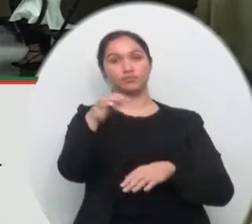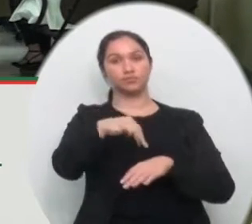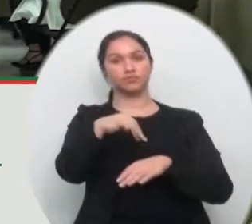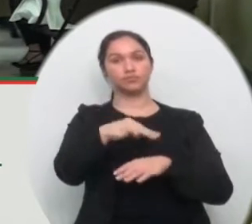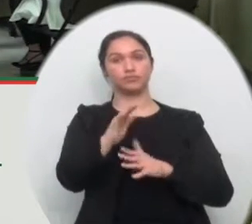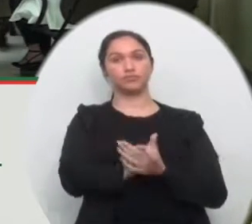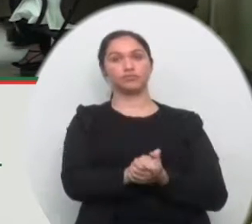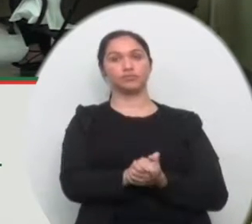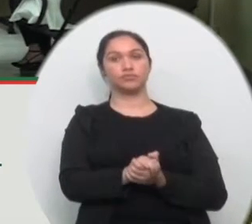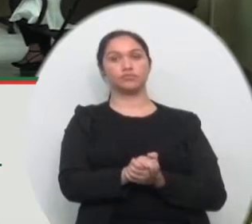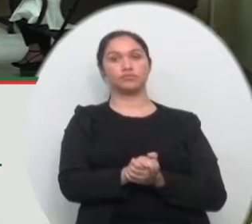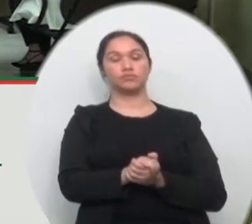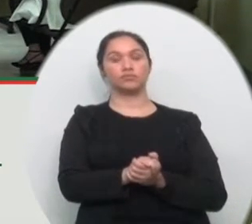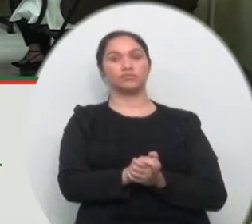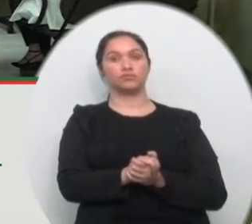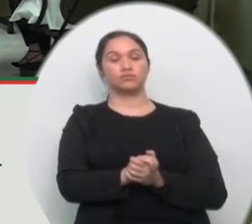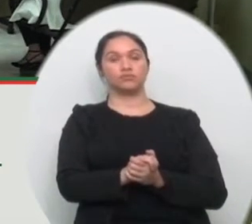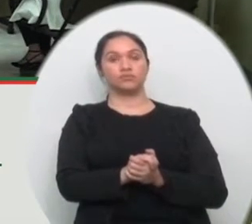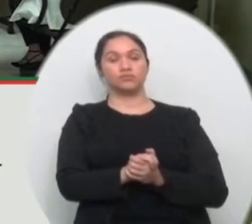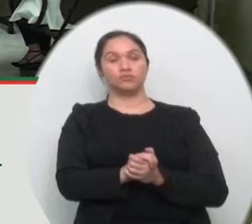minutos.